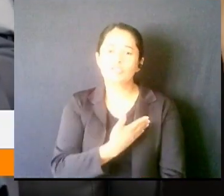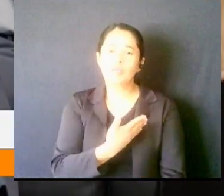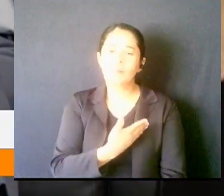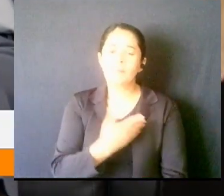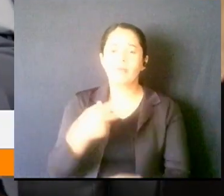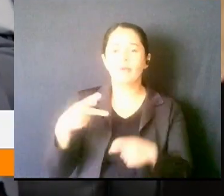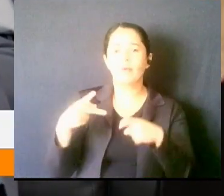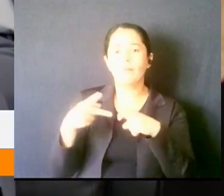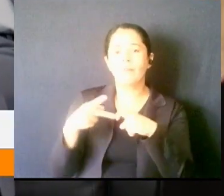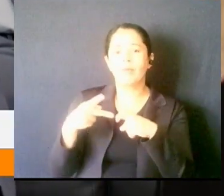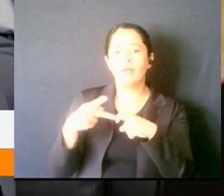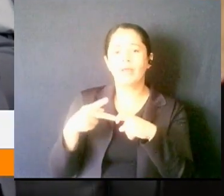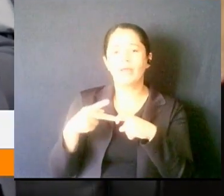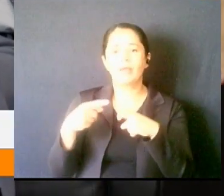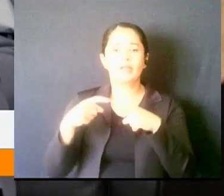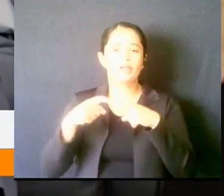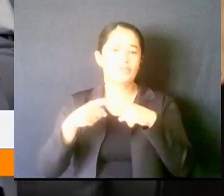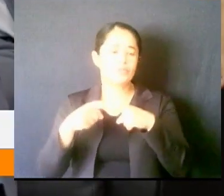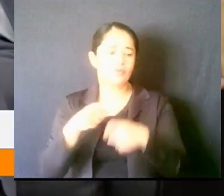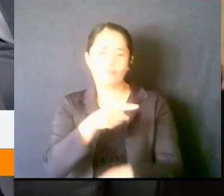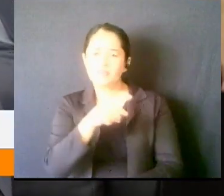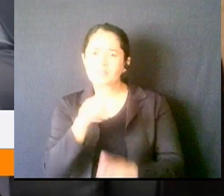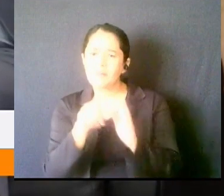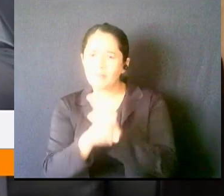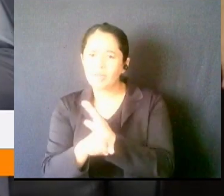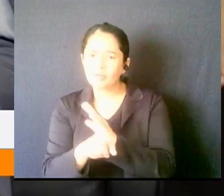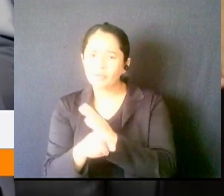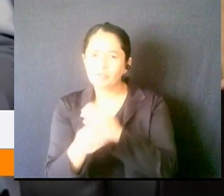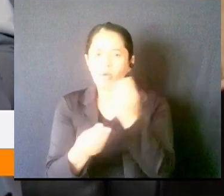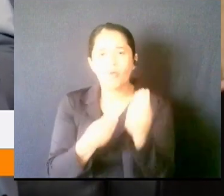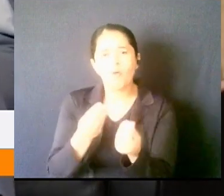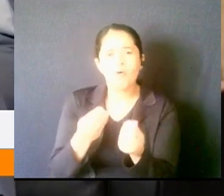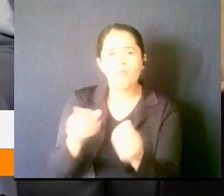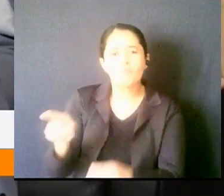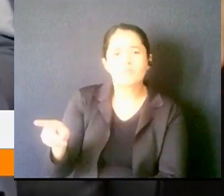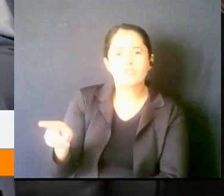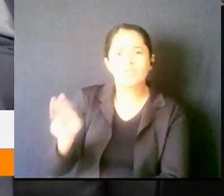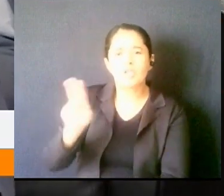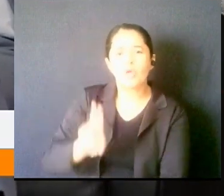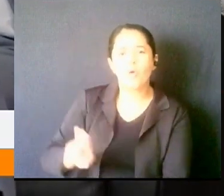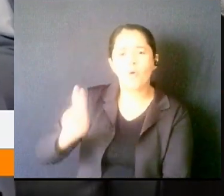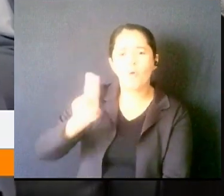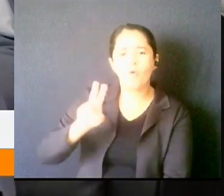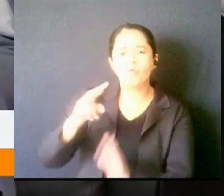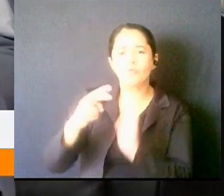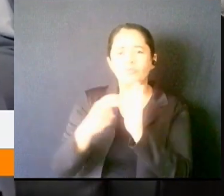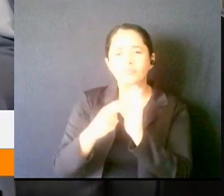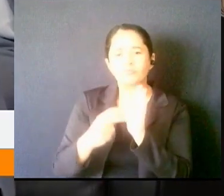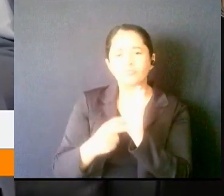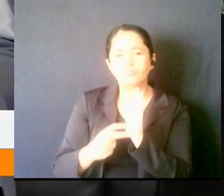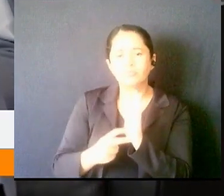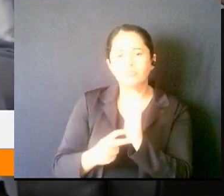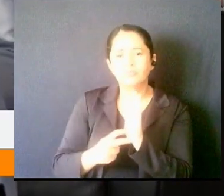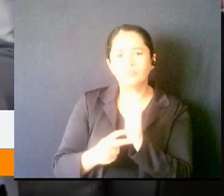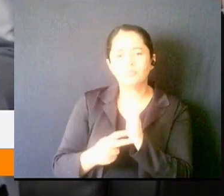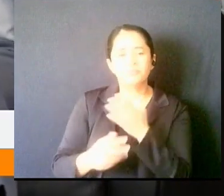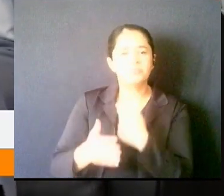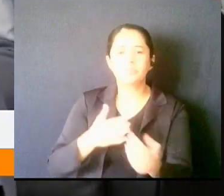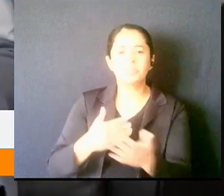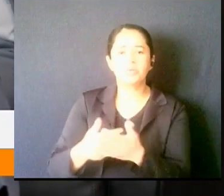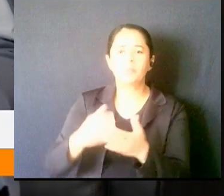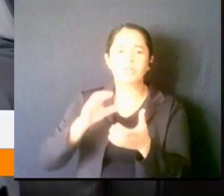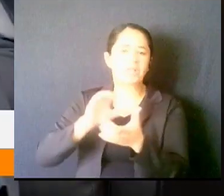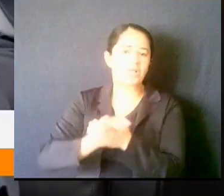você, você pergunta qual método contraceptivo ele usa, seja ele casado ou não, e a resposta é